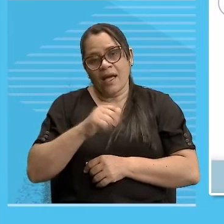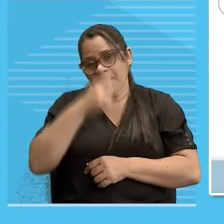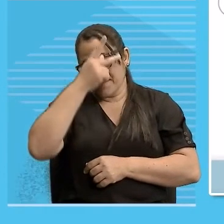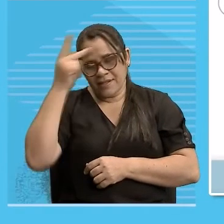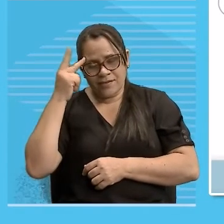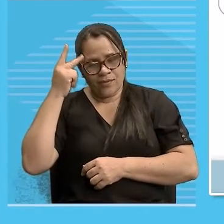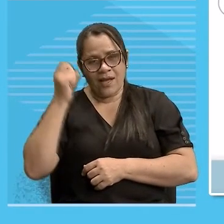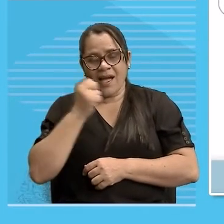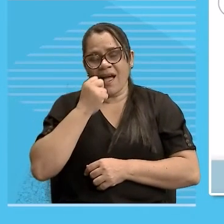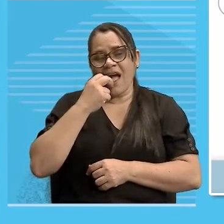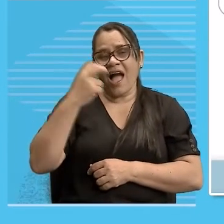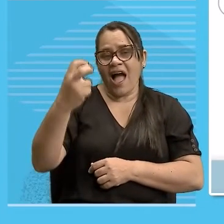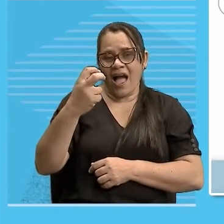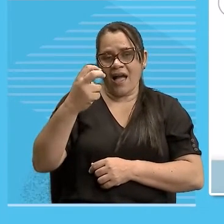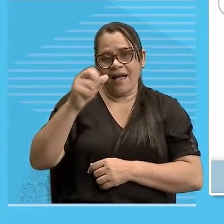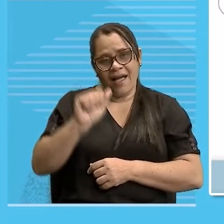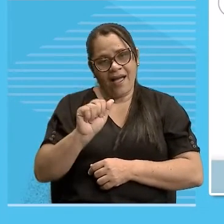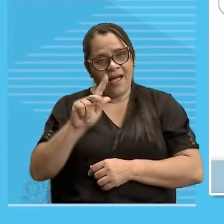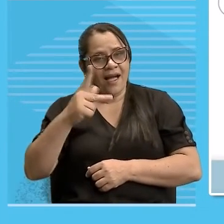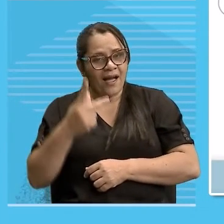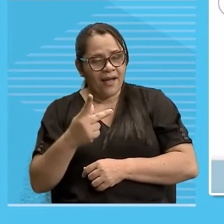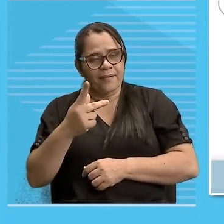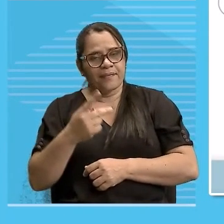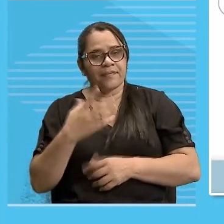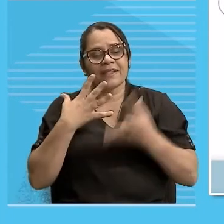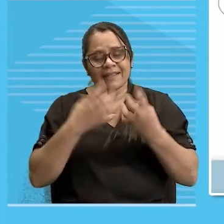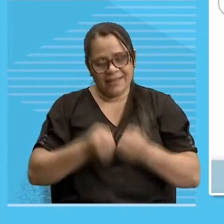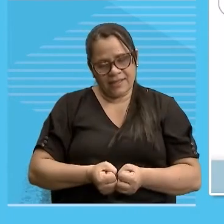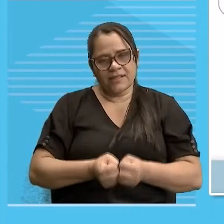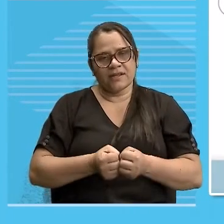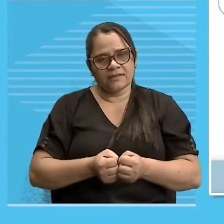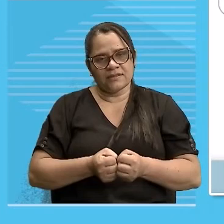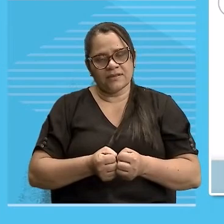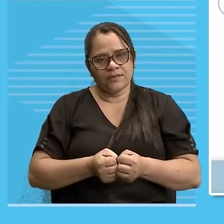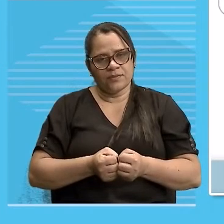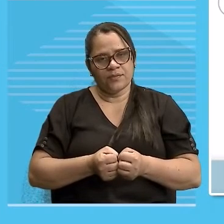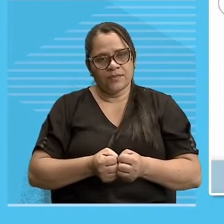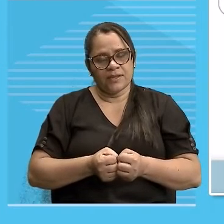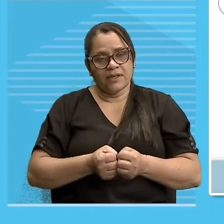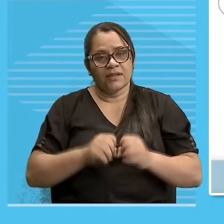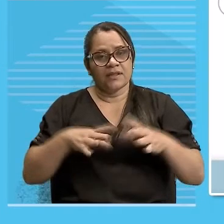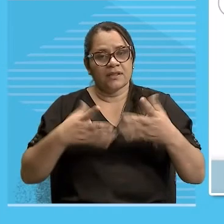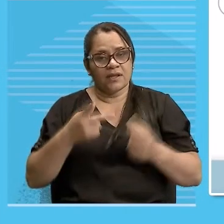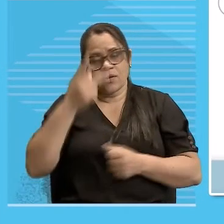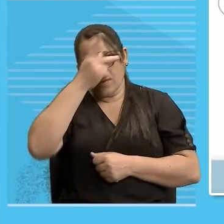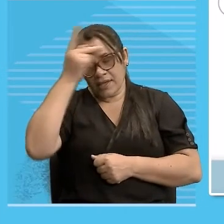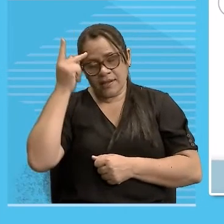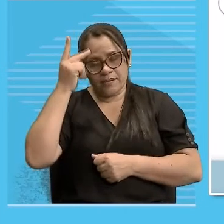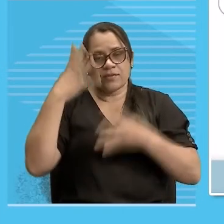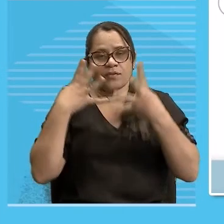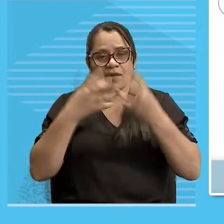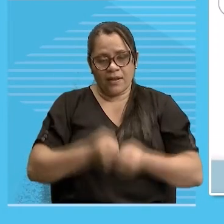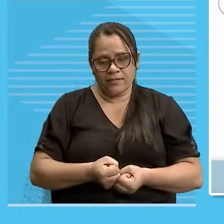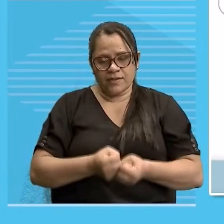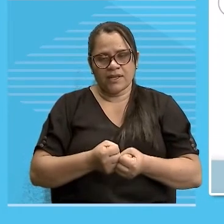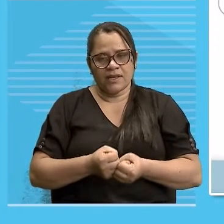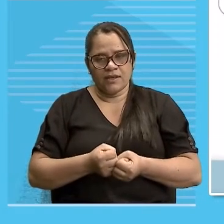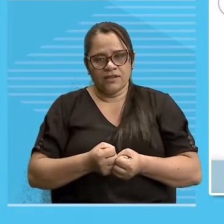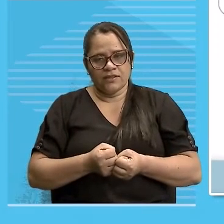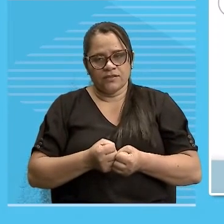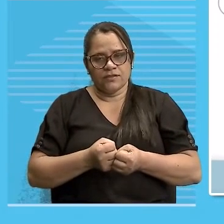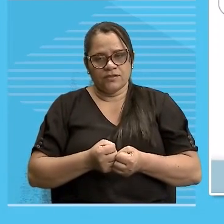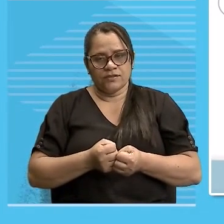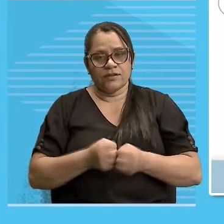beleza, entendi. Ó, de aceitação, né? Aquele que a gente chamou de aceite, né? A